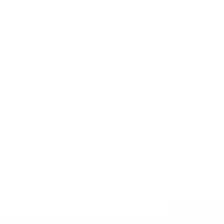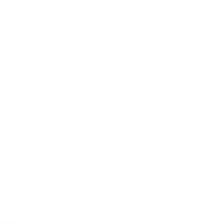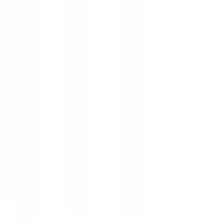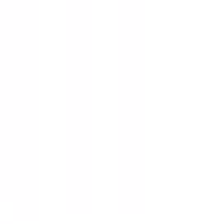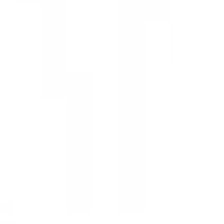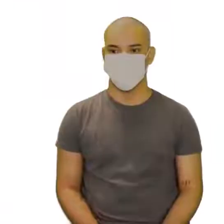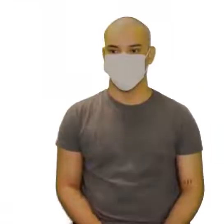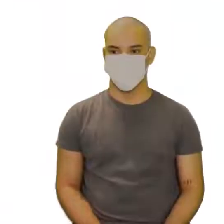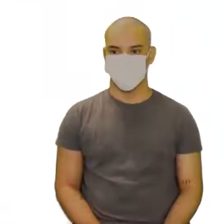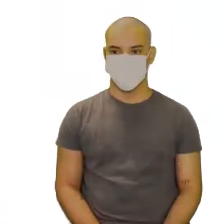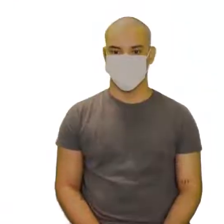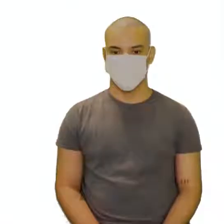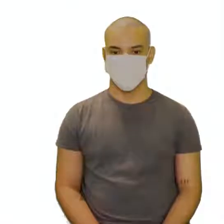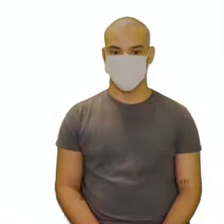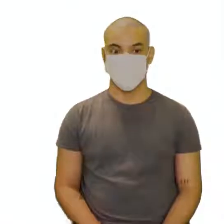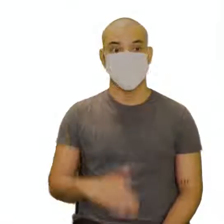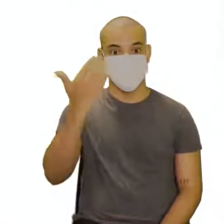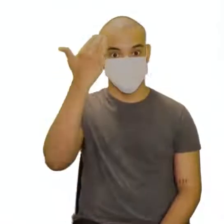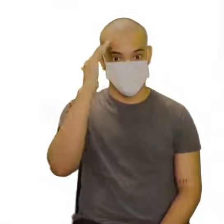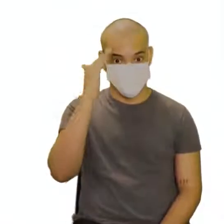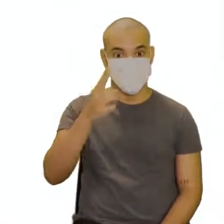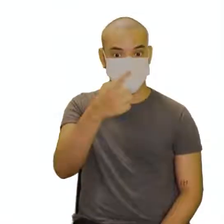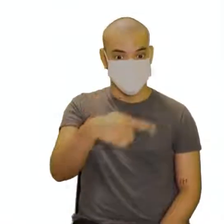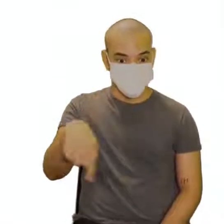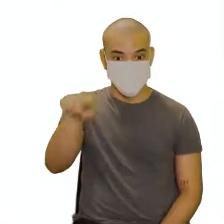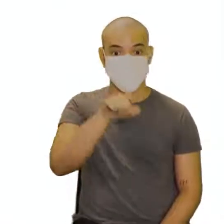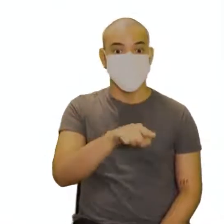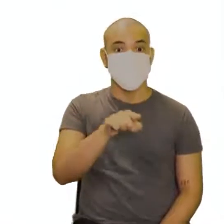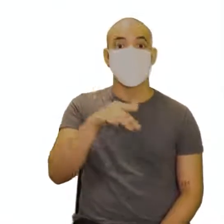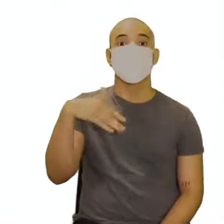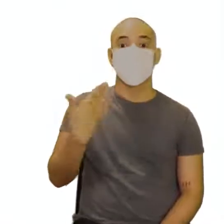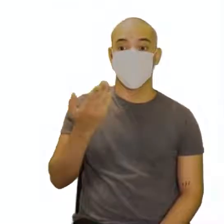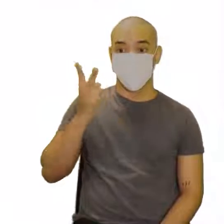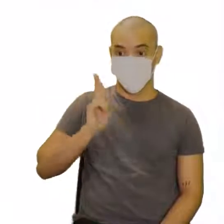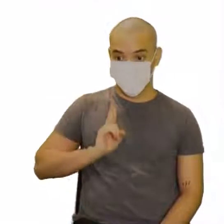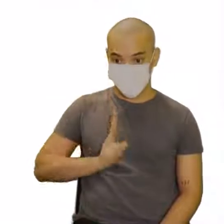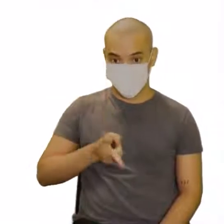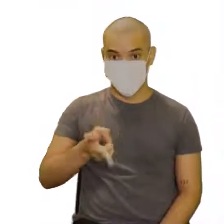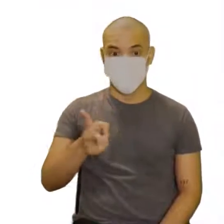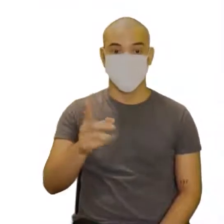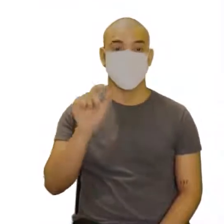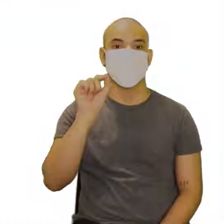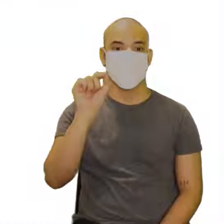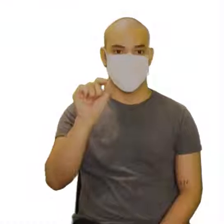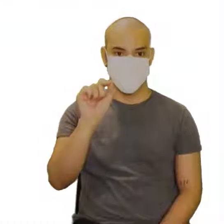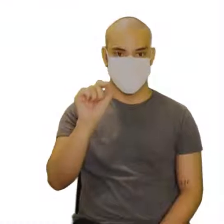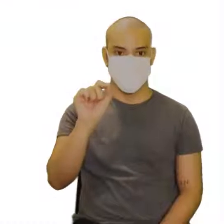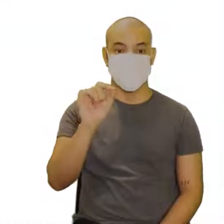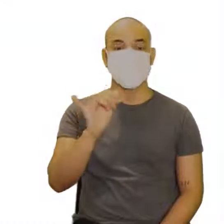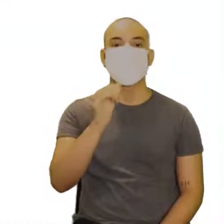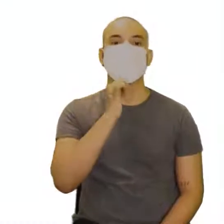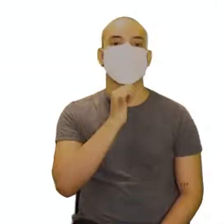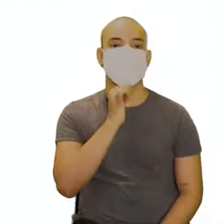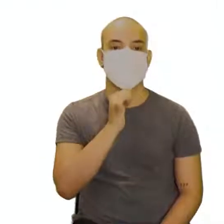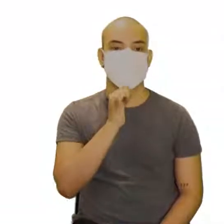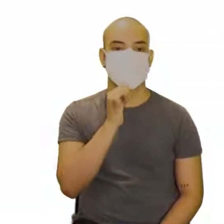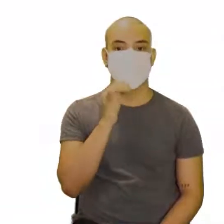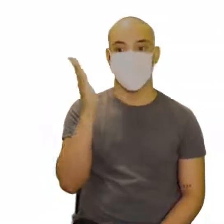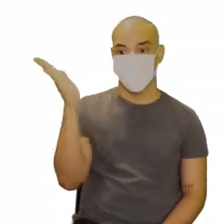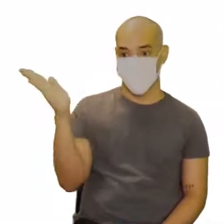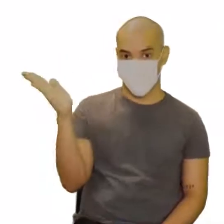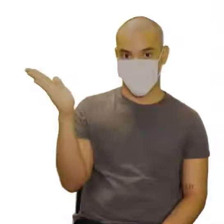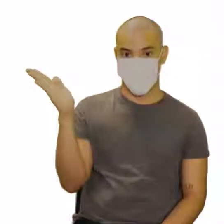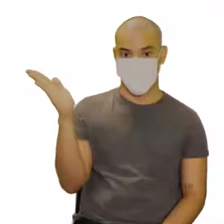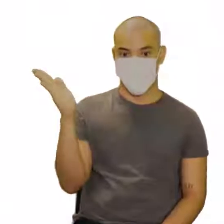vai, ok? Entendido, pessoal? Olha só, continuando aqui, então, vamos ver um exemplo? Vamos, né? Depois